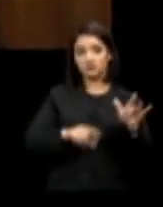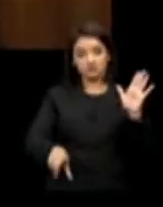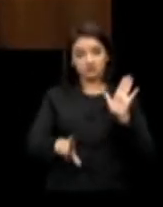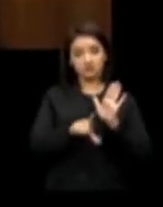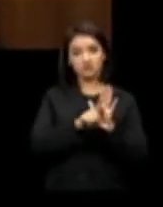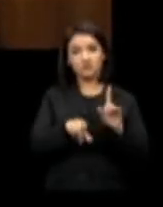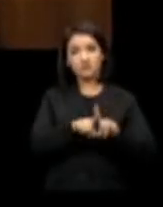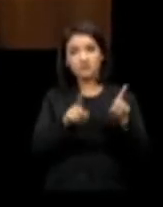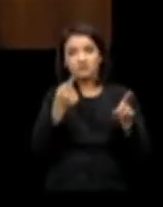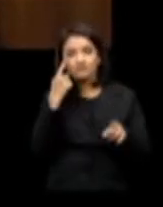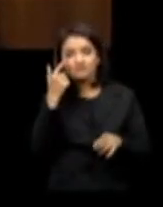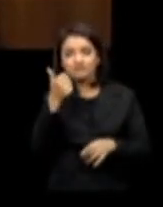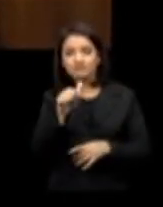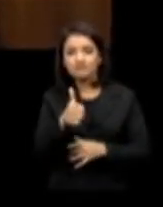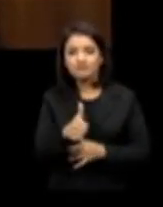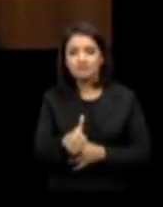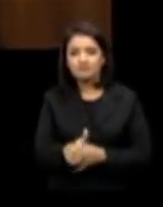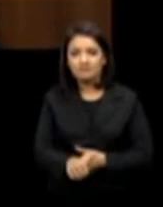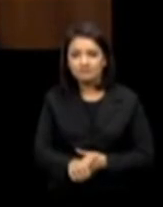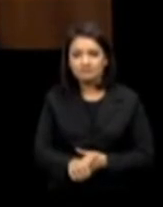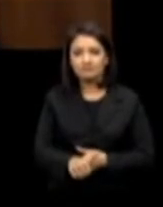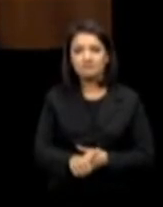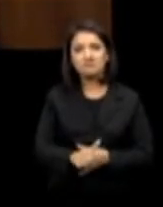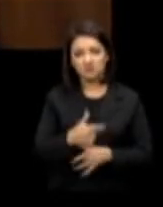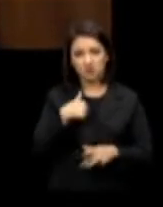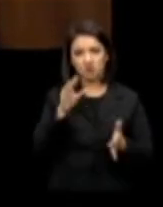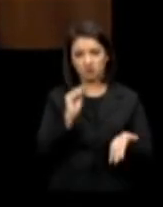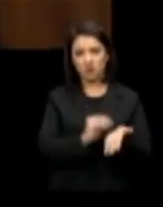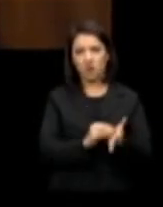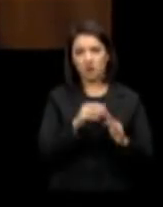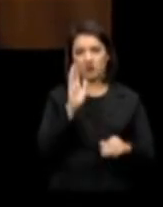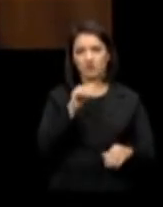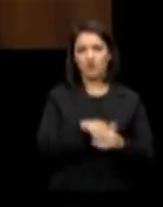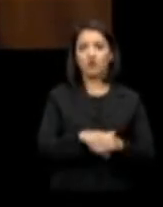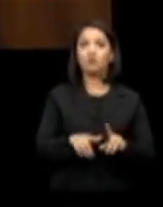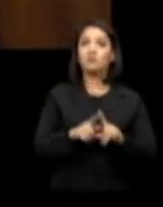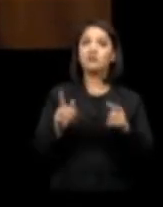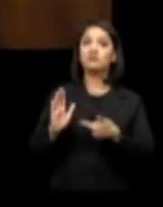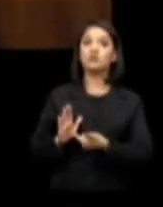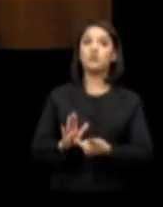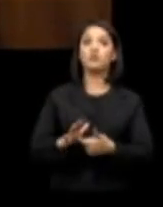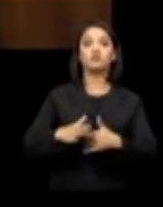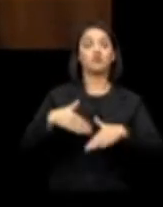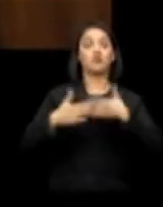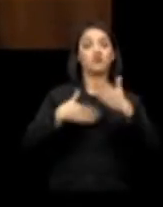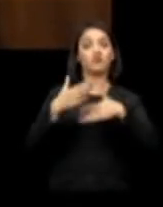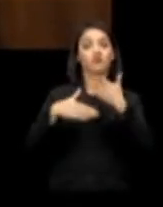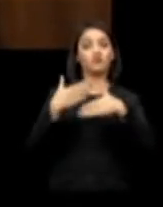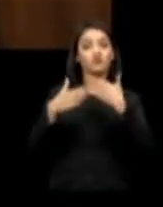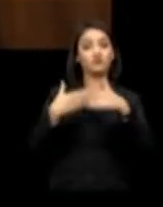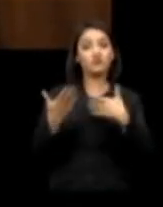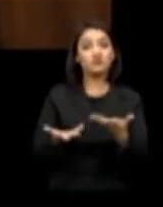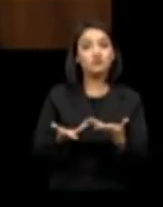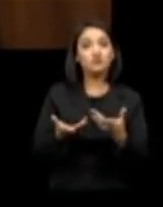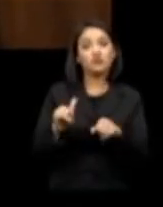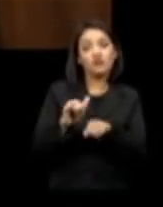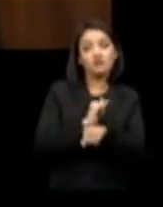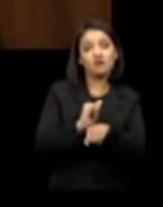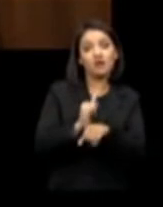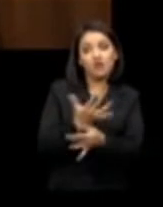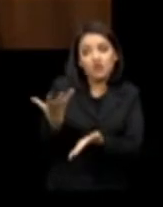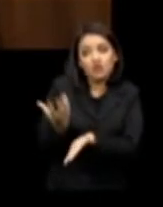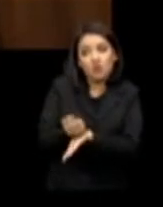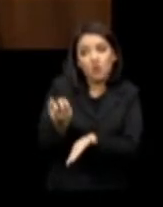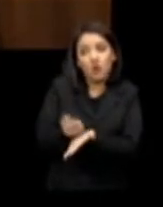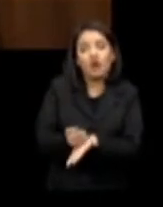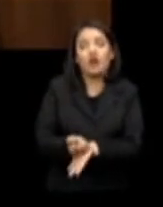cuja análise será aprofundada neste voto, resta evidente que o avanço das técnicas de coleta e processamento de dados